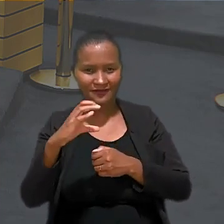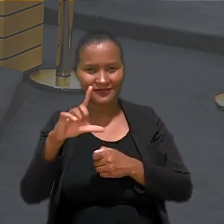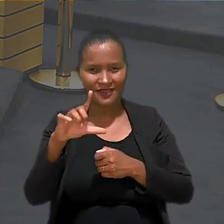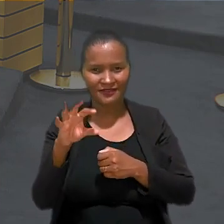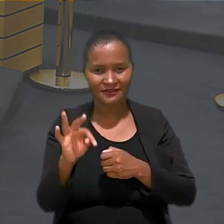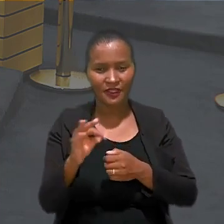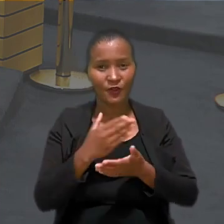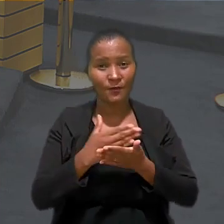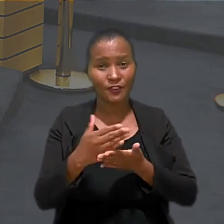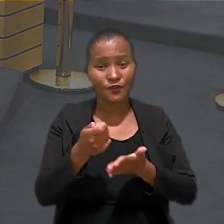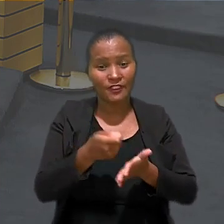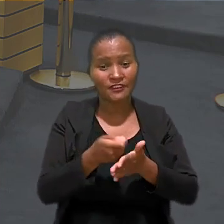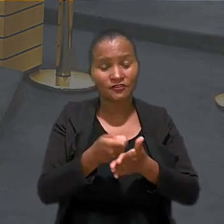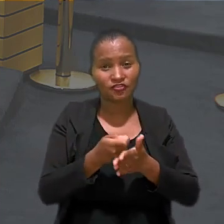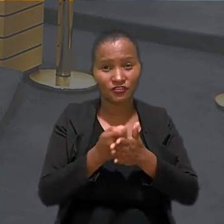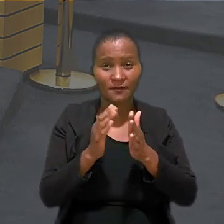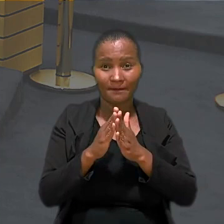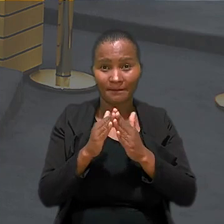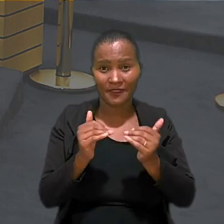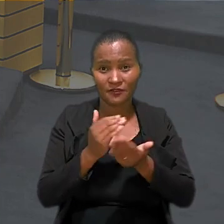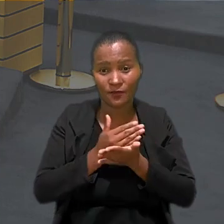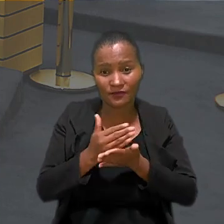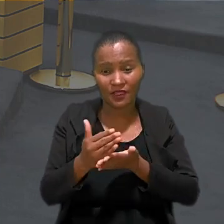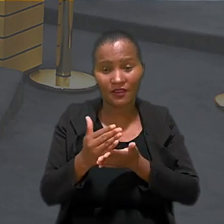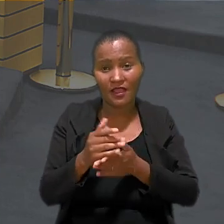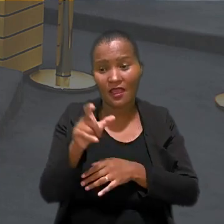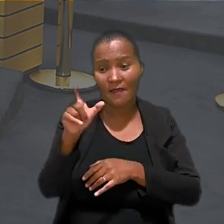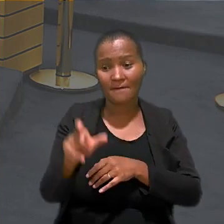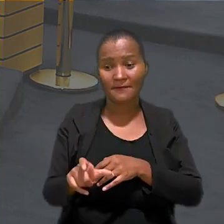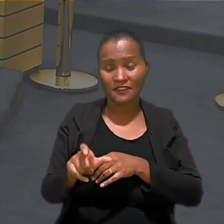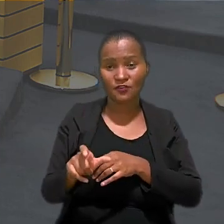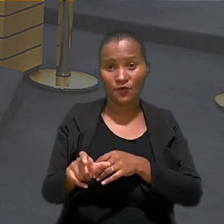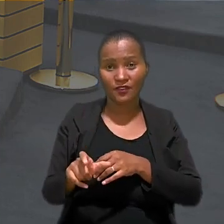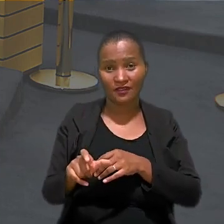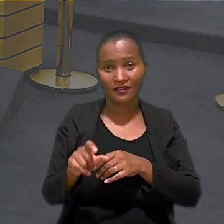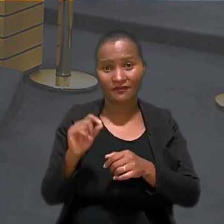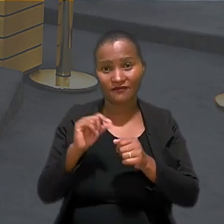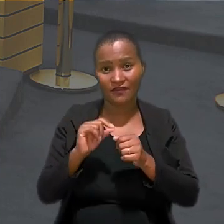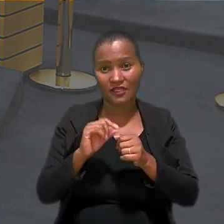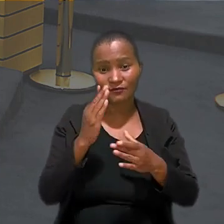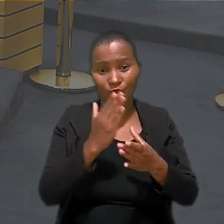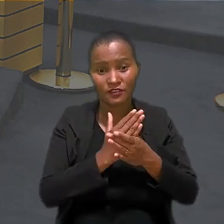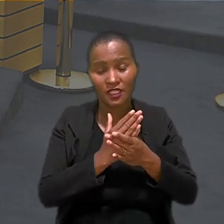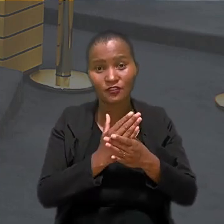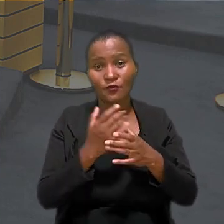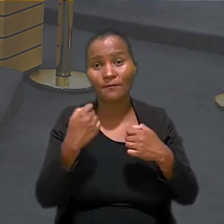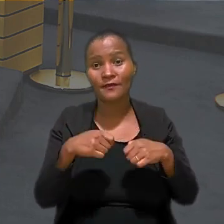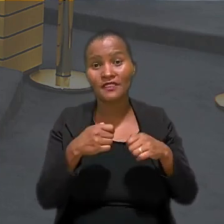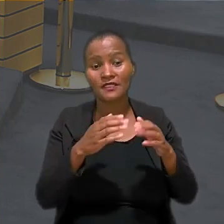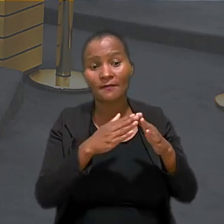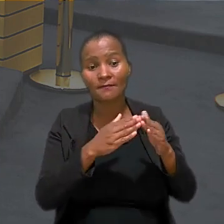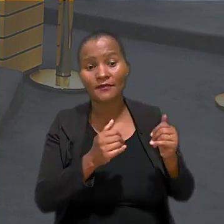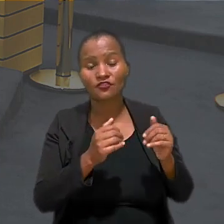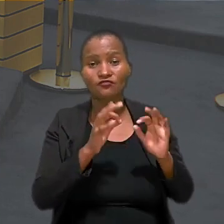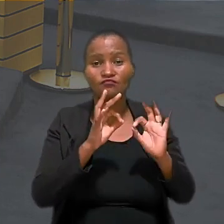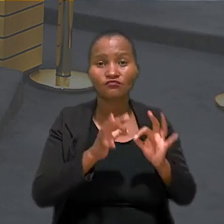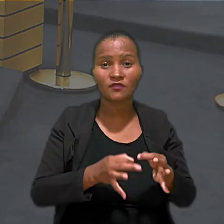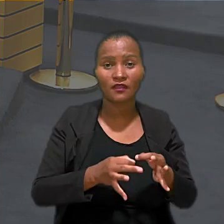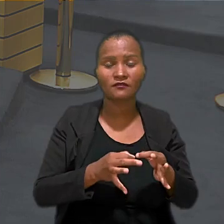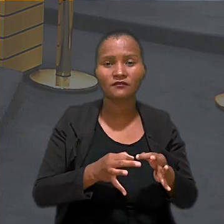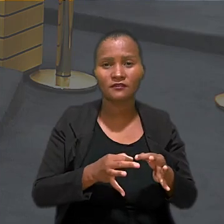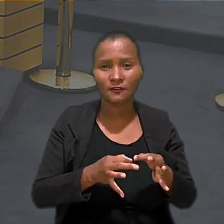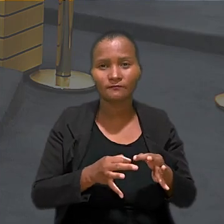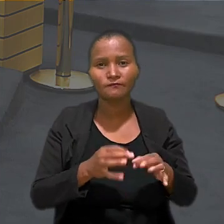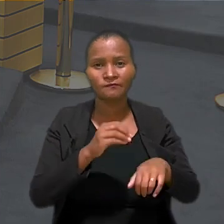CLT passou a exigir que, na petição inicial, a pessoa autora da ação apresente pedidos certos e